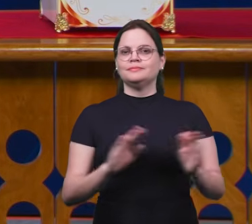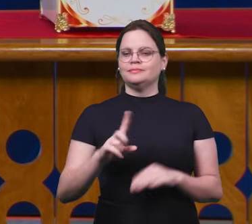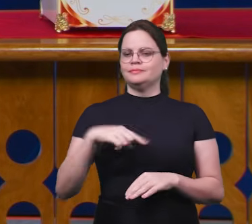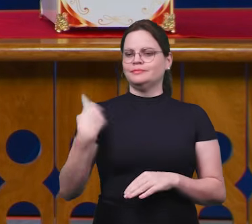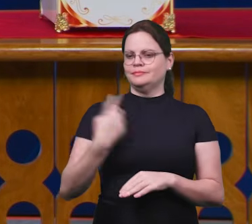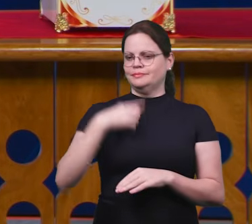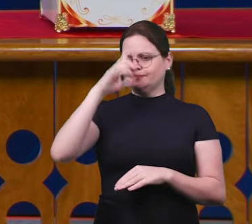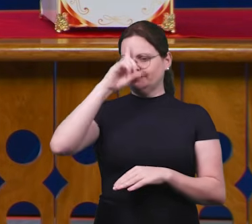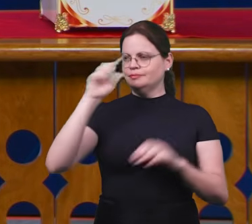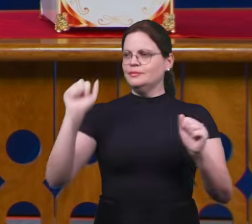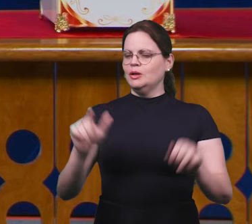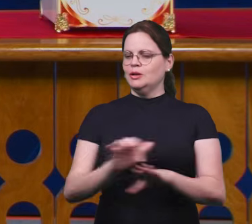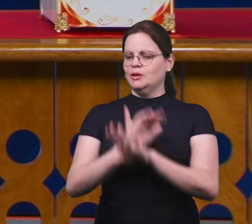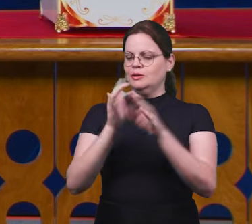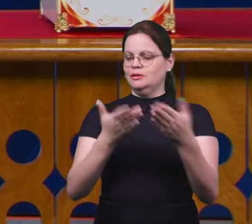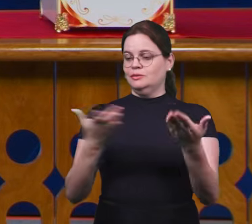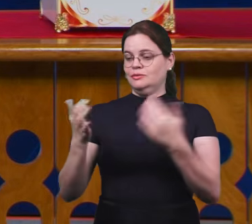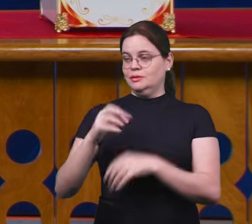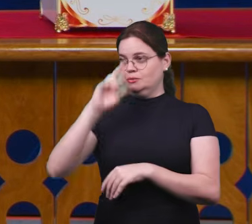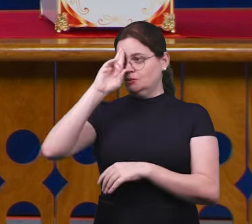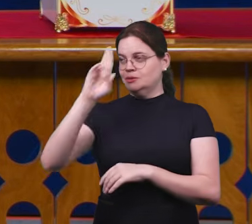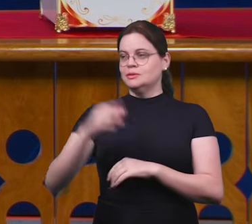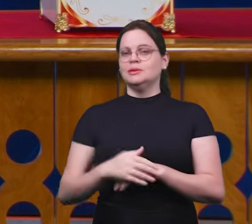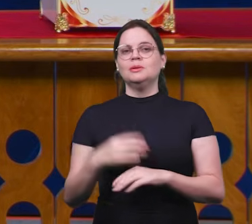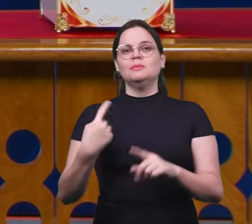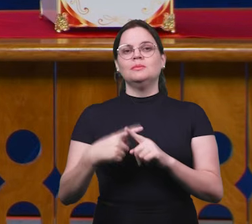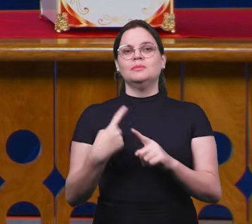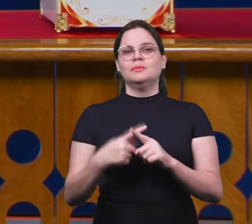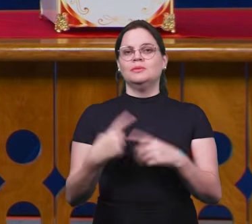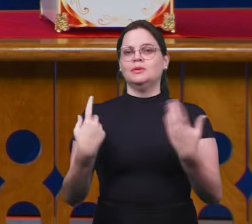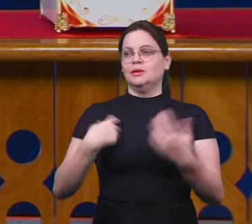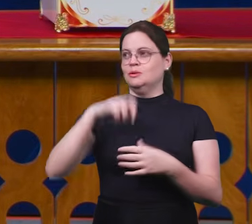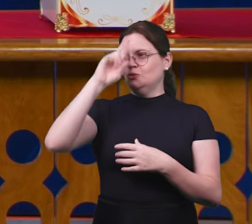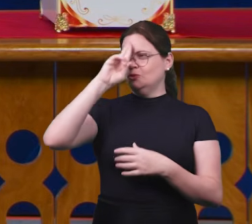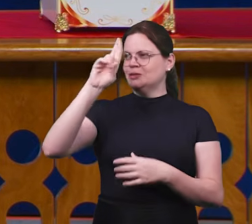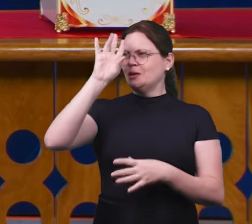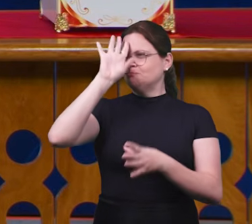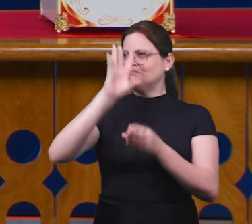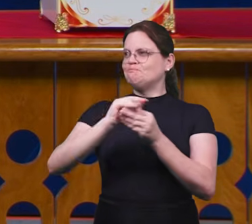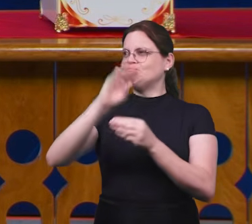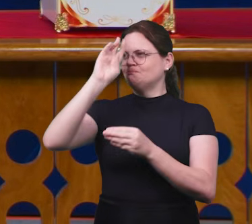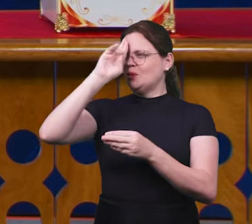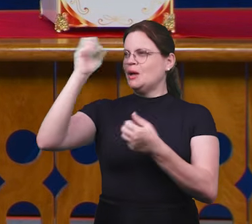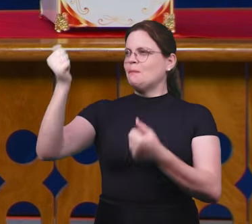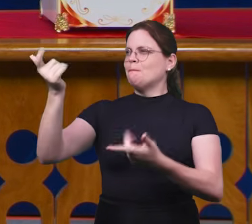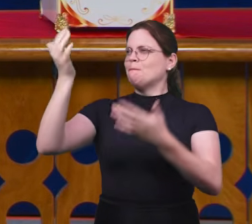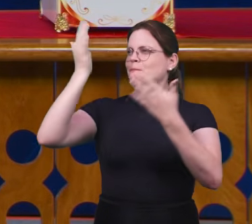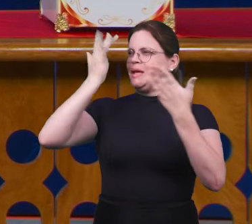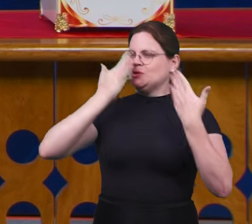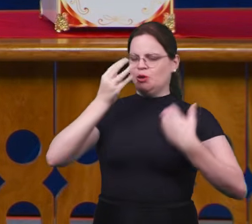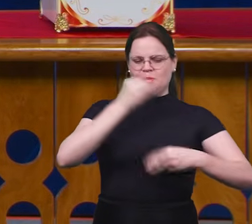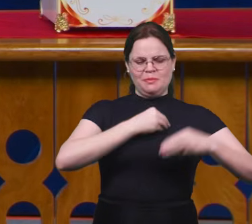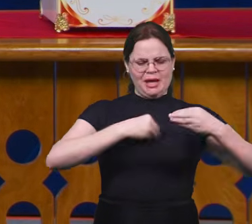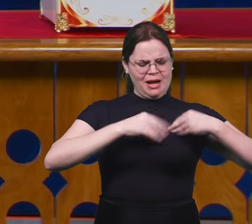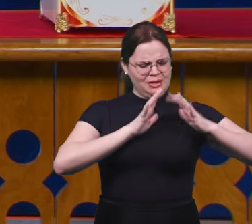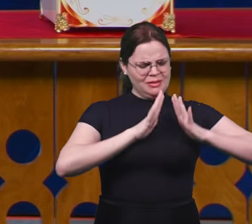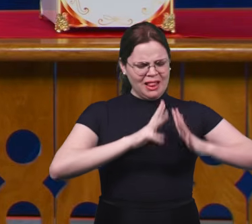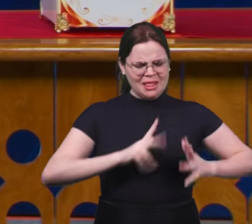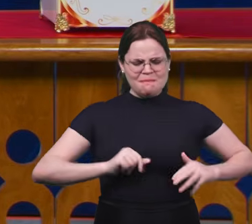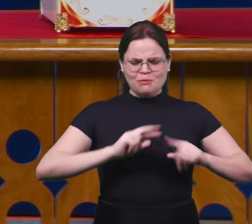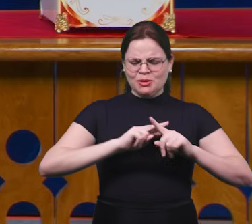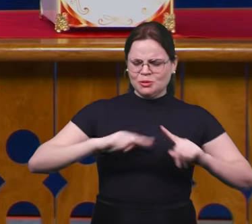nós te glorificamos, porque onde abundou o pecado, superabundou a graça de